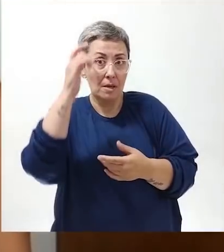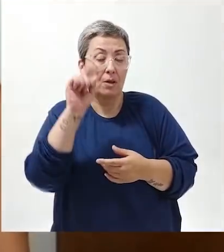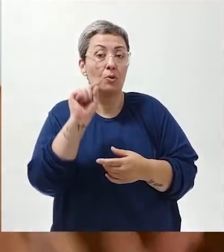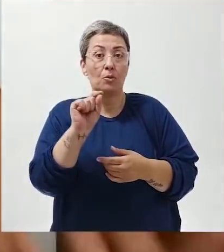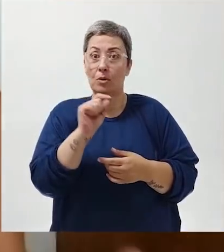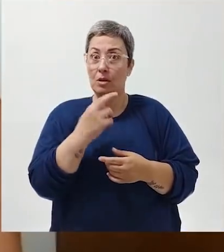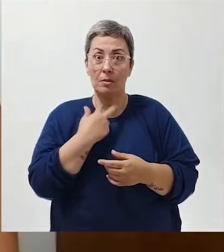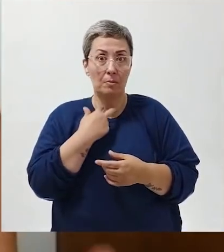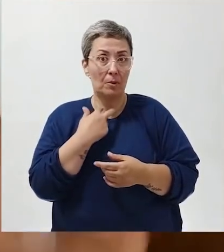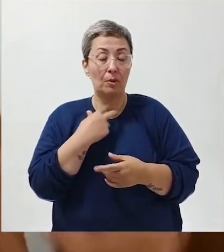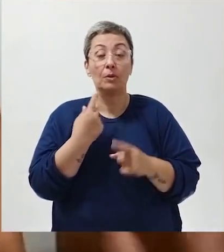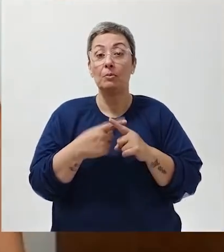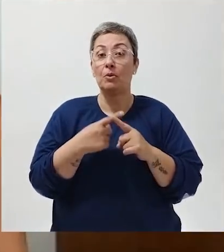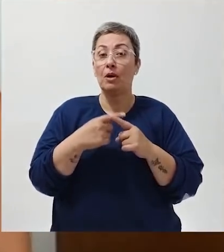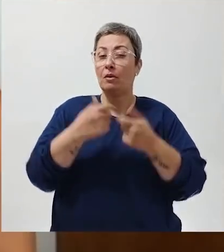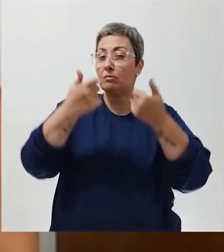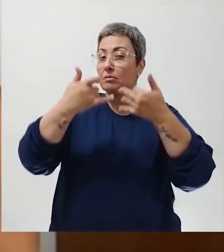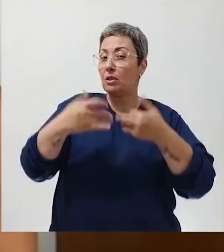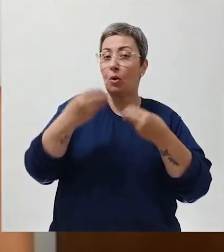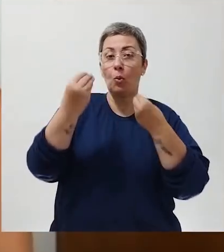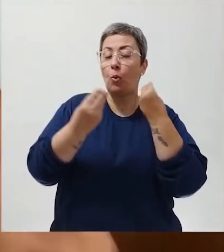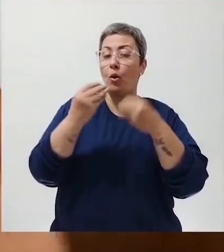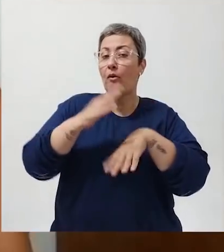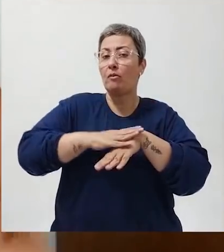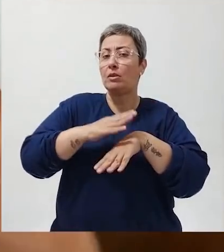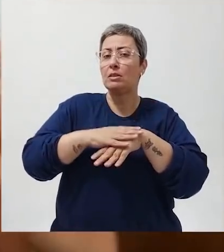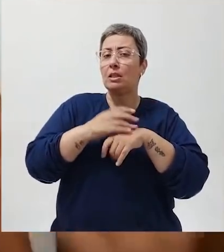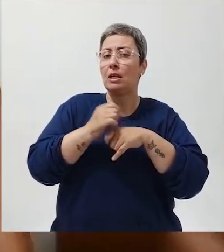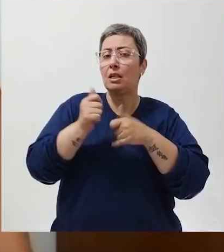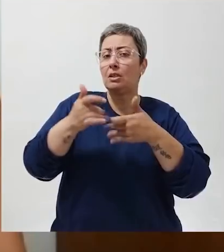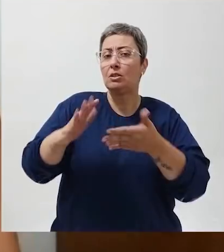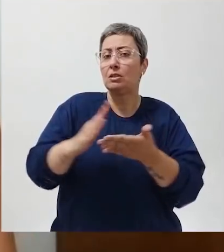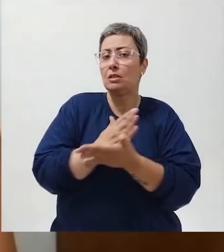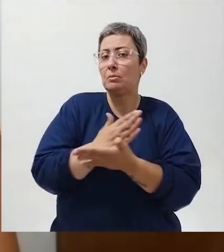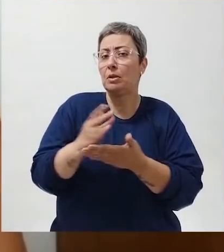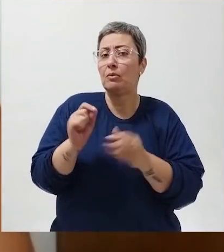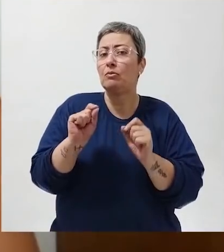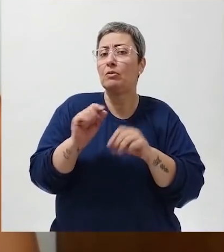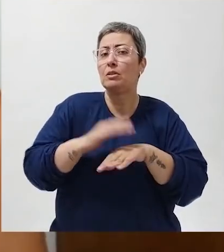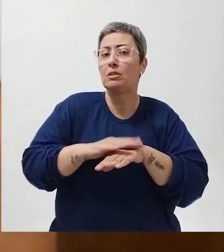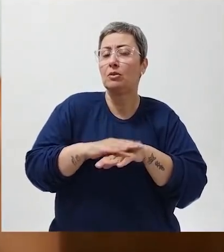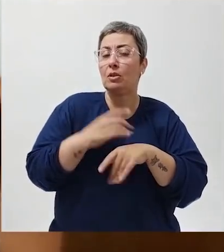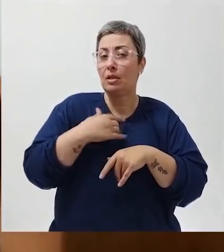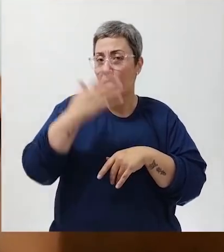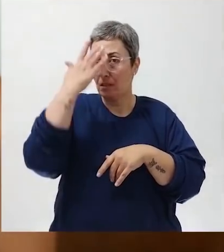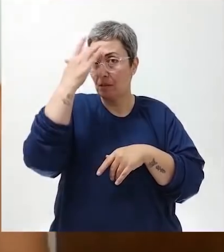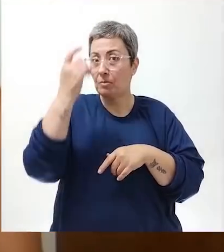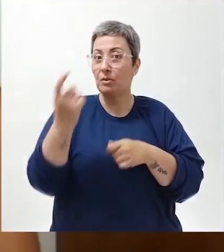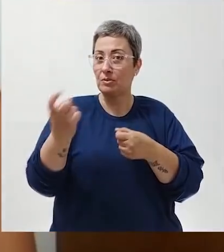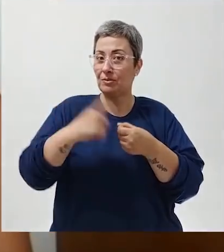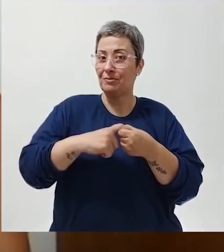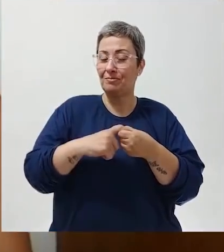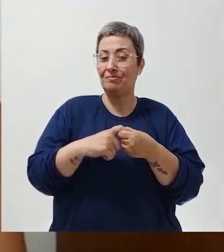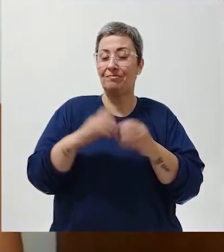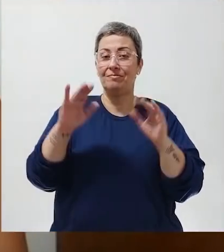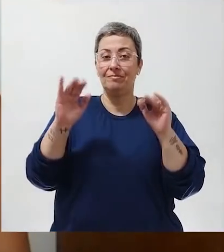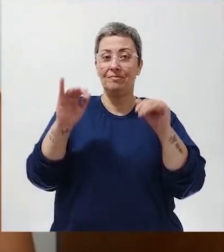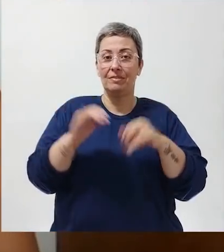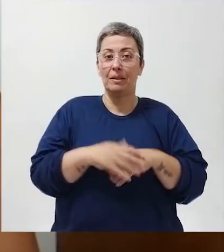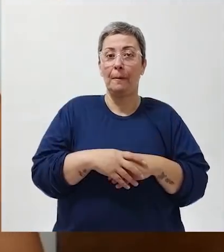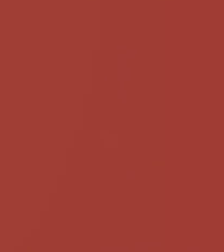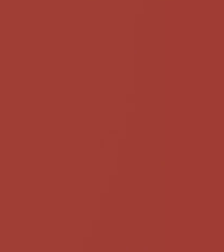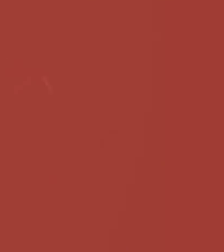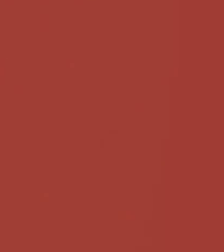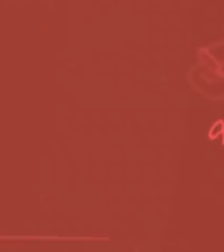amanhã, que eu vou falar para vocês o que fazer com esses resíduos separados. Amanhã eu tô de volta. Tchau,